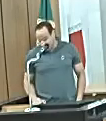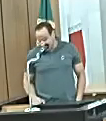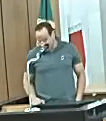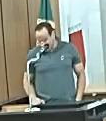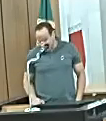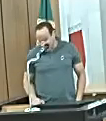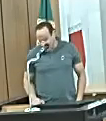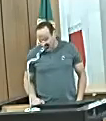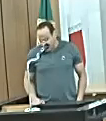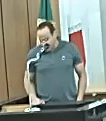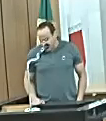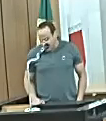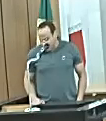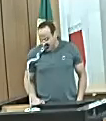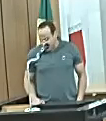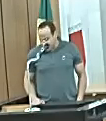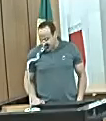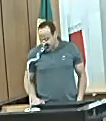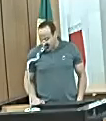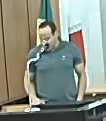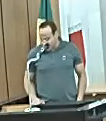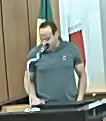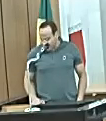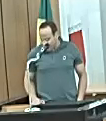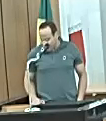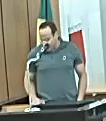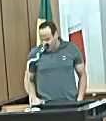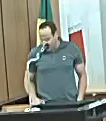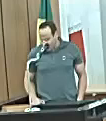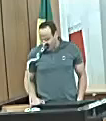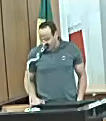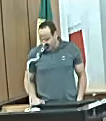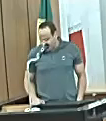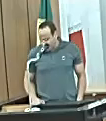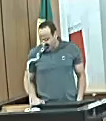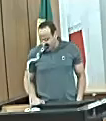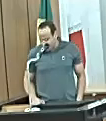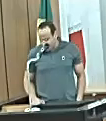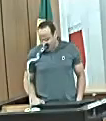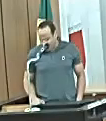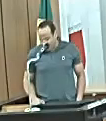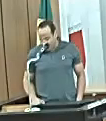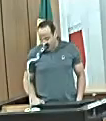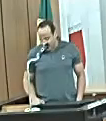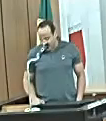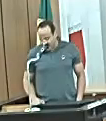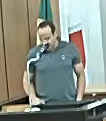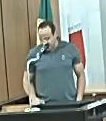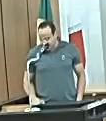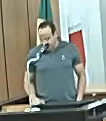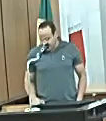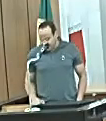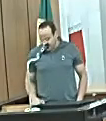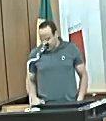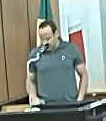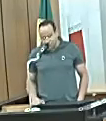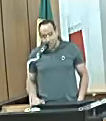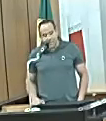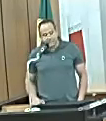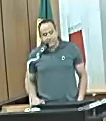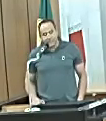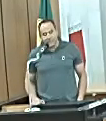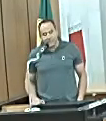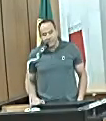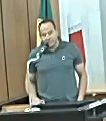esposa é livre o exercício de qualquer trabalho ofício ou profissão atendidas as qualificações profissionais